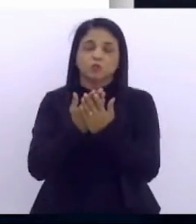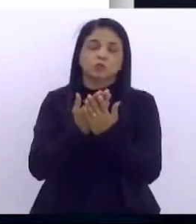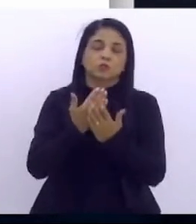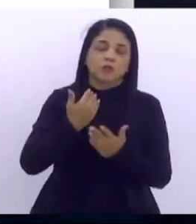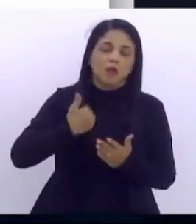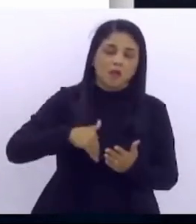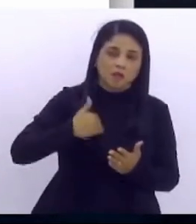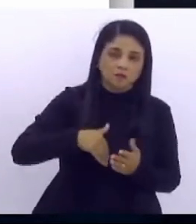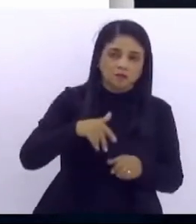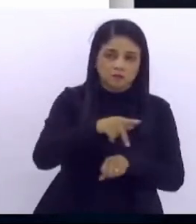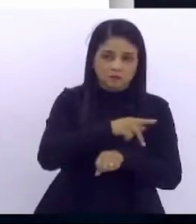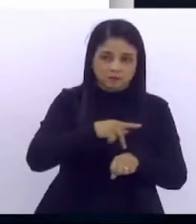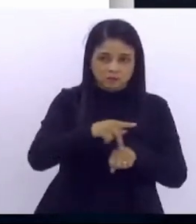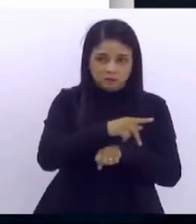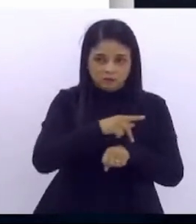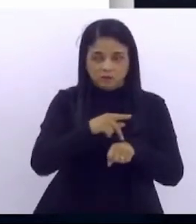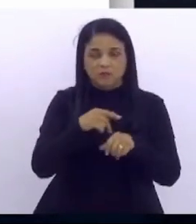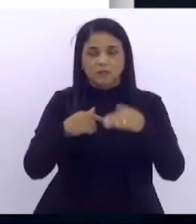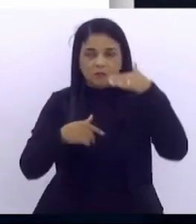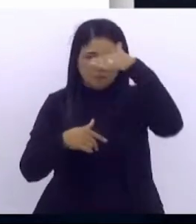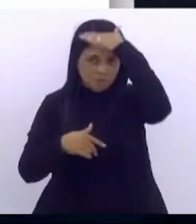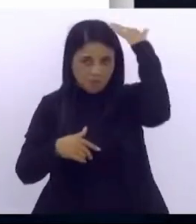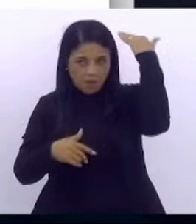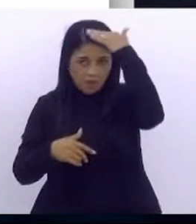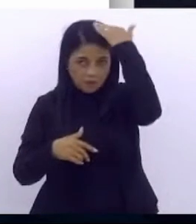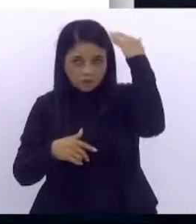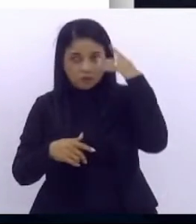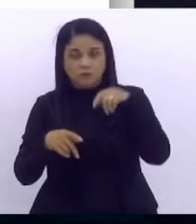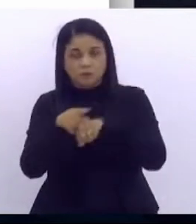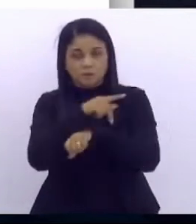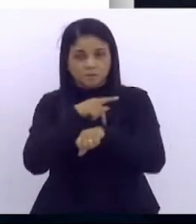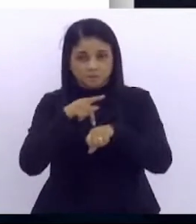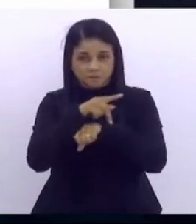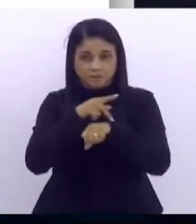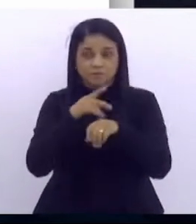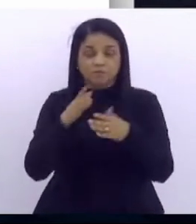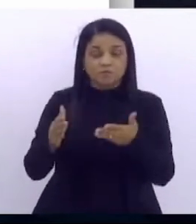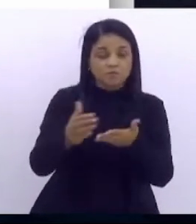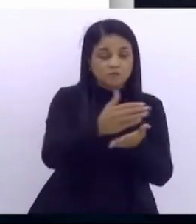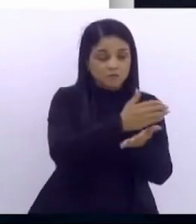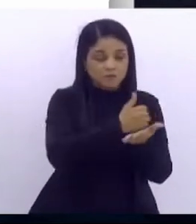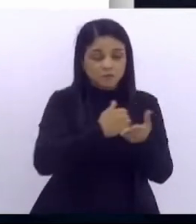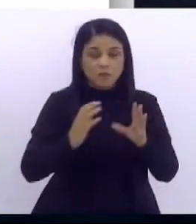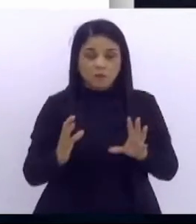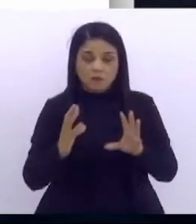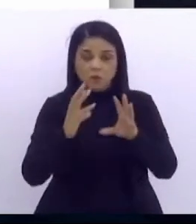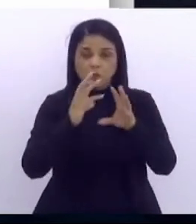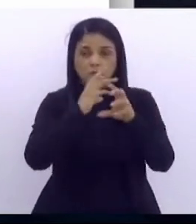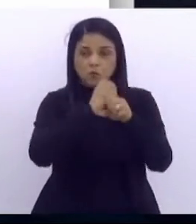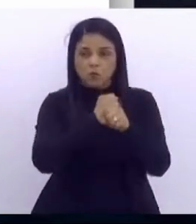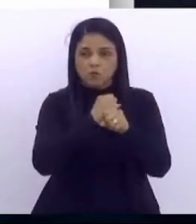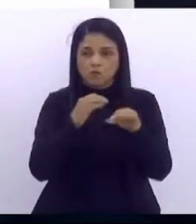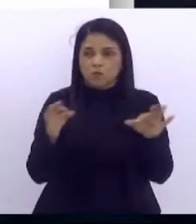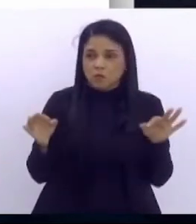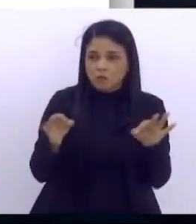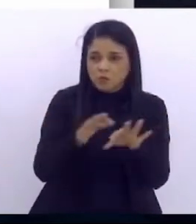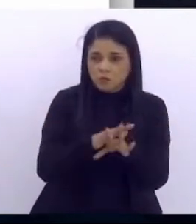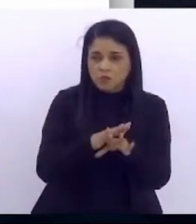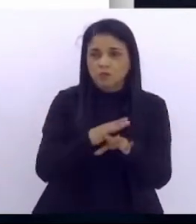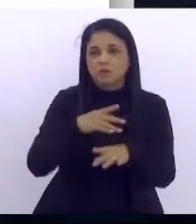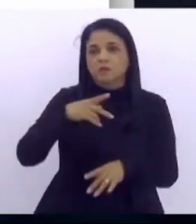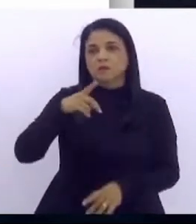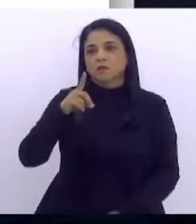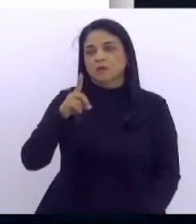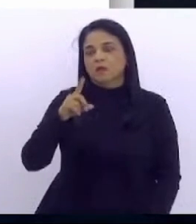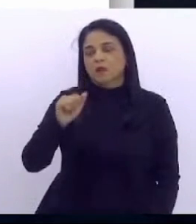Argentina, são as fontes dos dados que estão entrando no somatório para concluir aquilo ali que estava escrito na